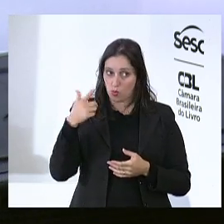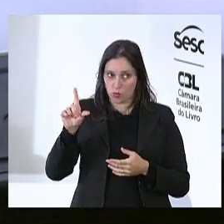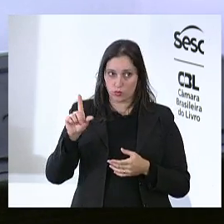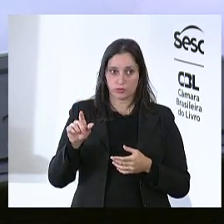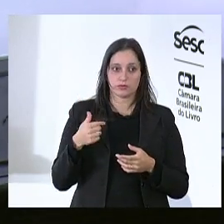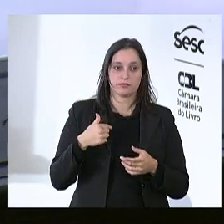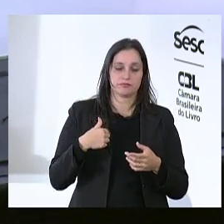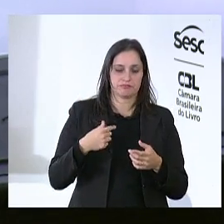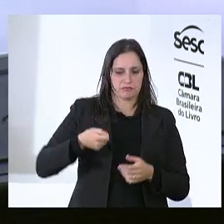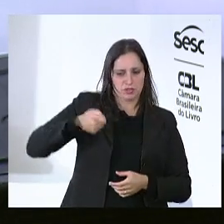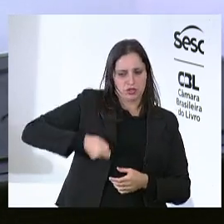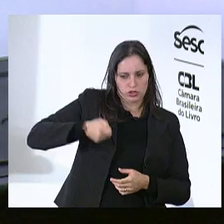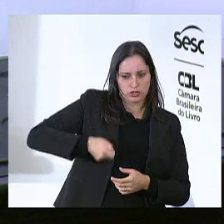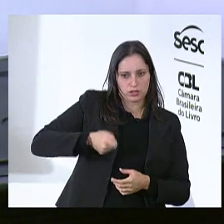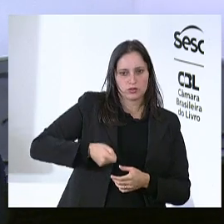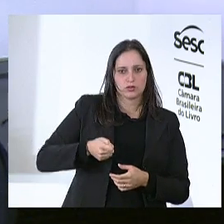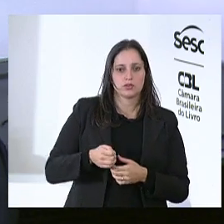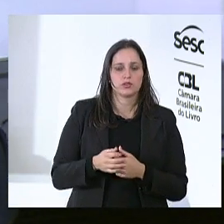tudo é ditadura.